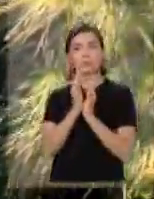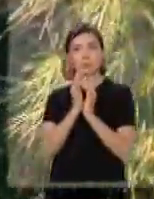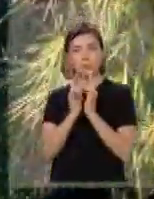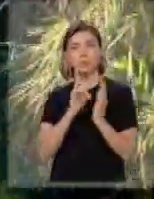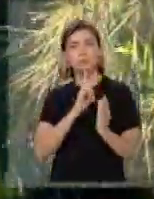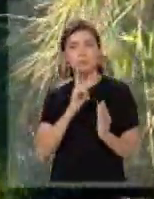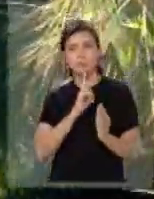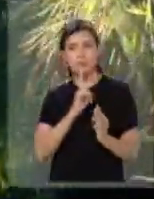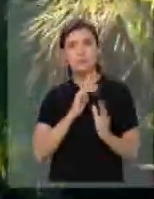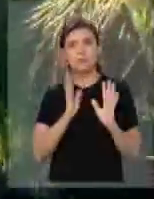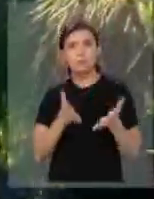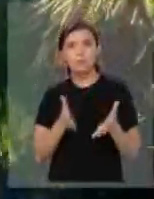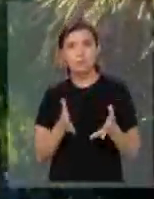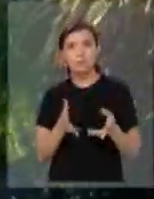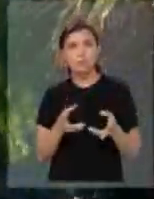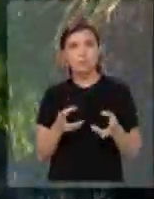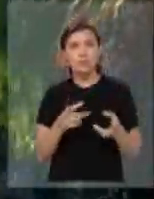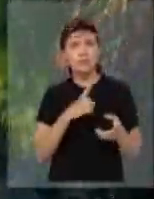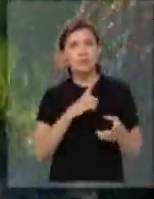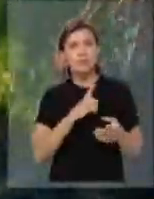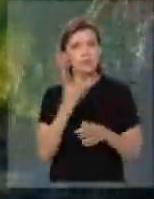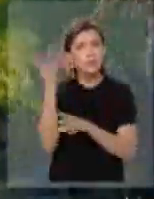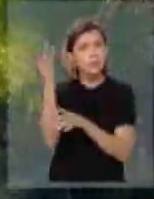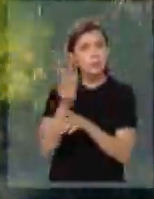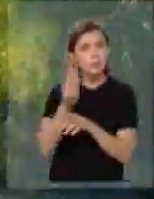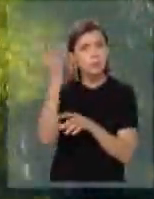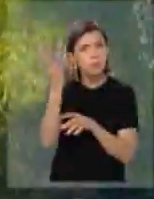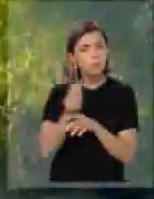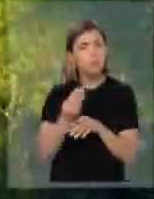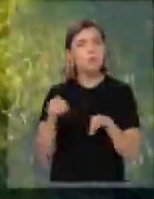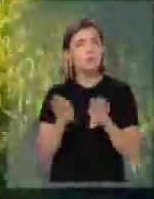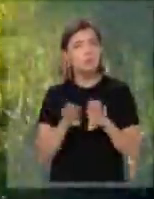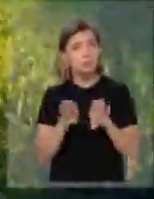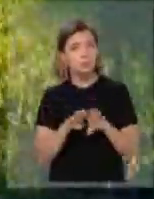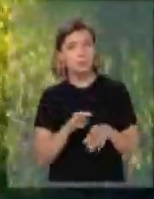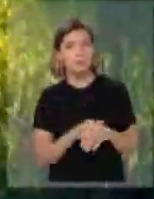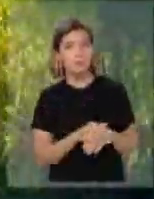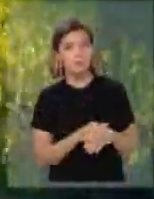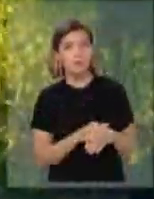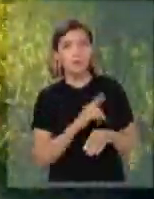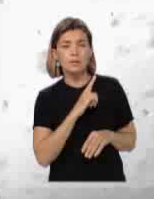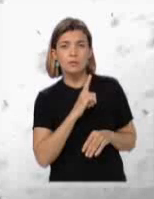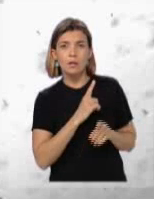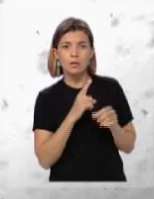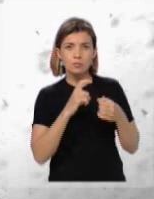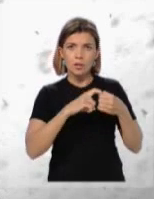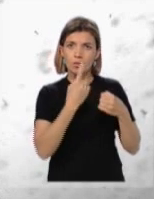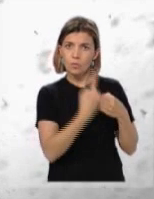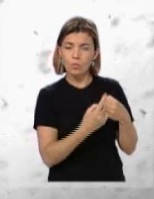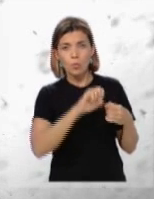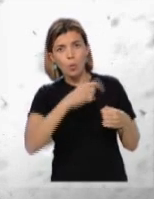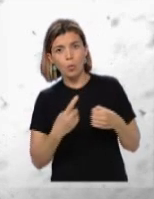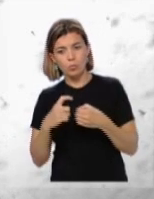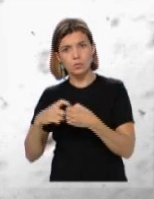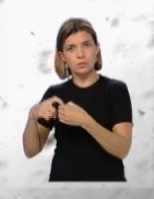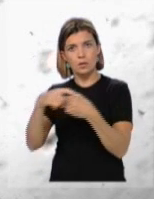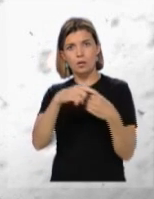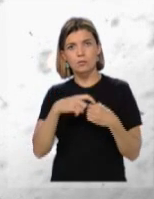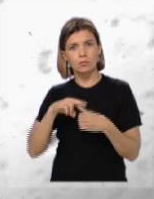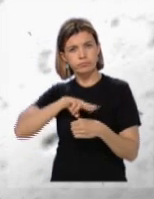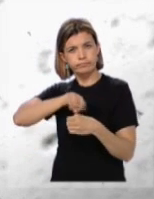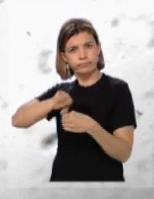Possuem representantes tipicamente autótrofos fotossintetizantes e podem ser tanto unicelulares ou